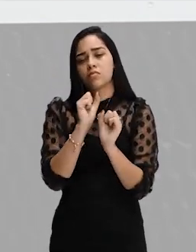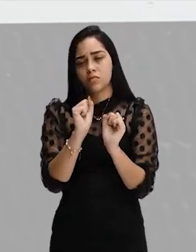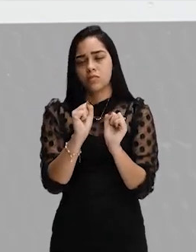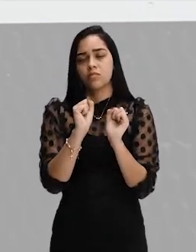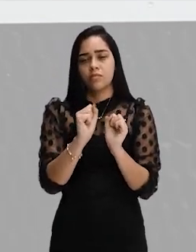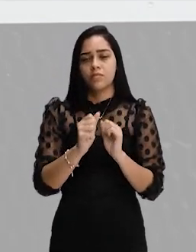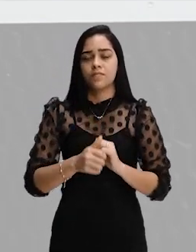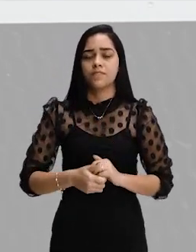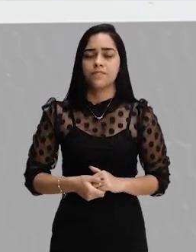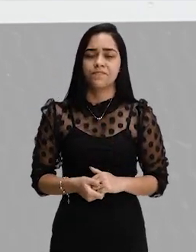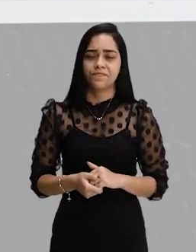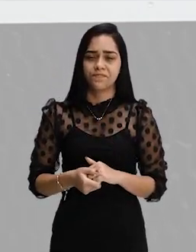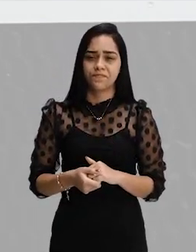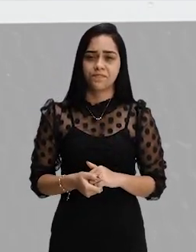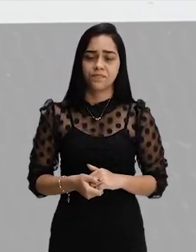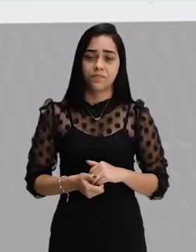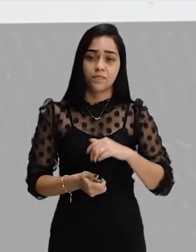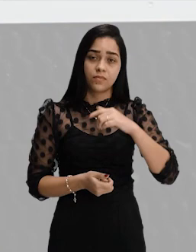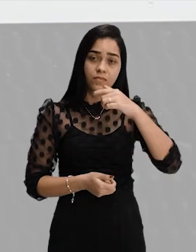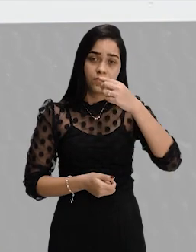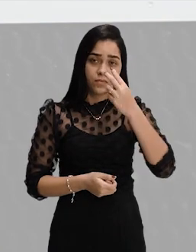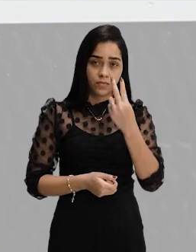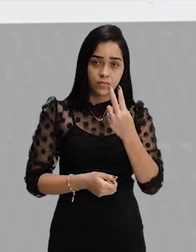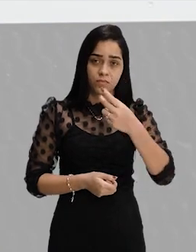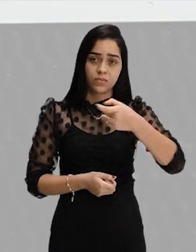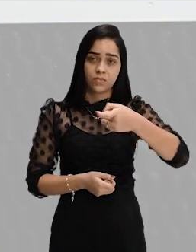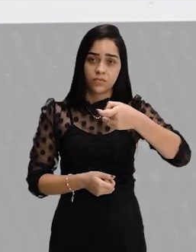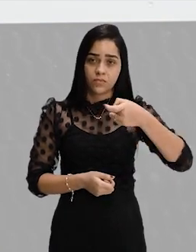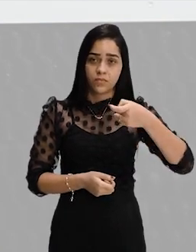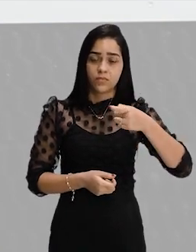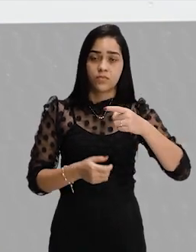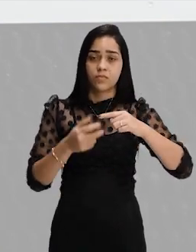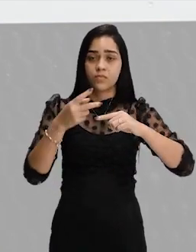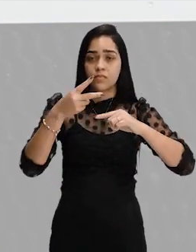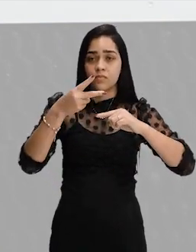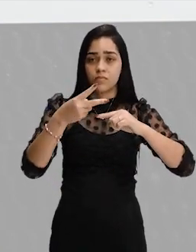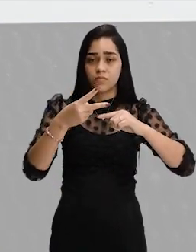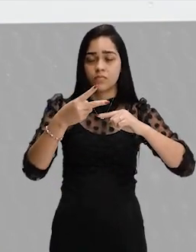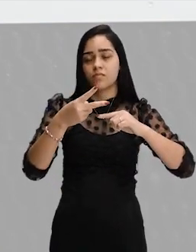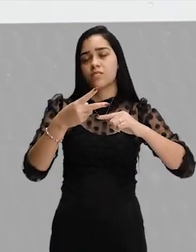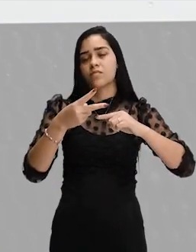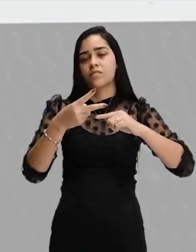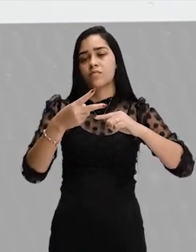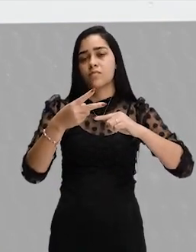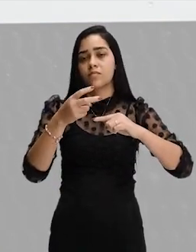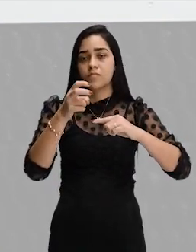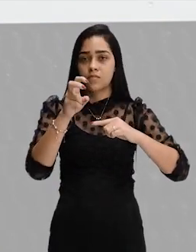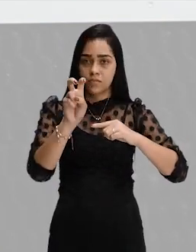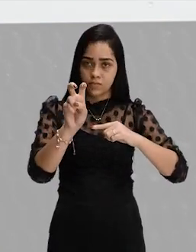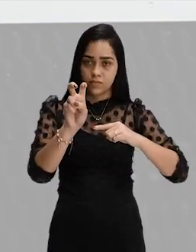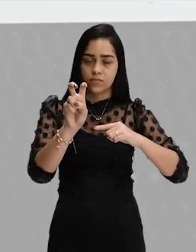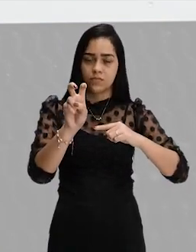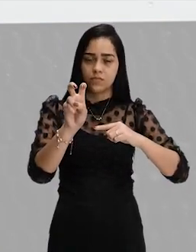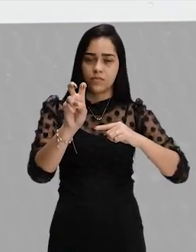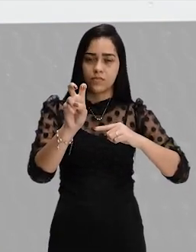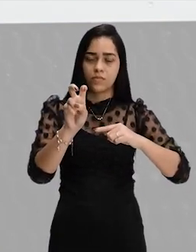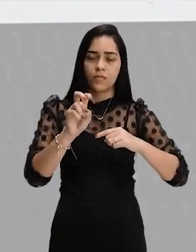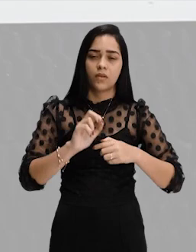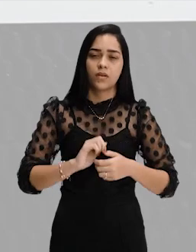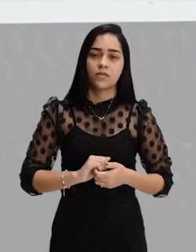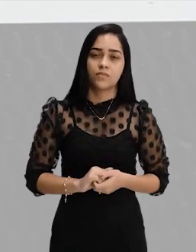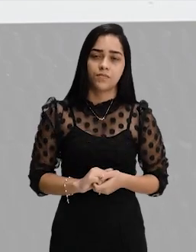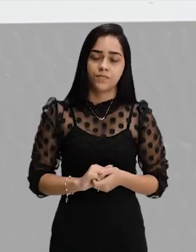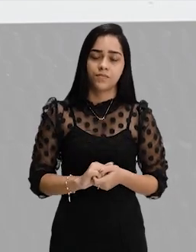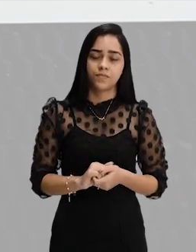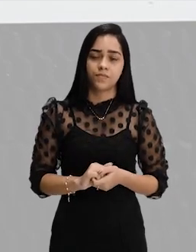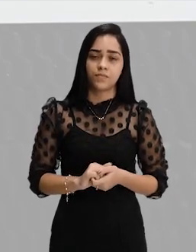fazer isso sem problema. Vai ficar 2x maior do que 5, né?